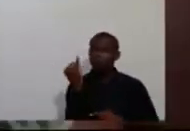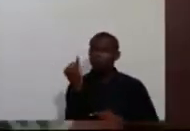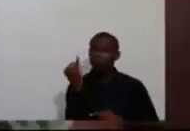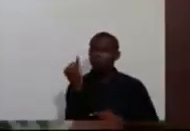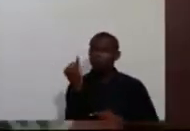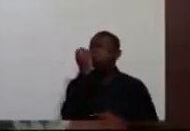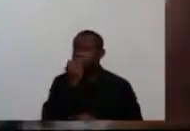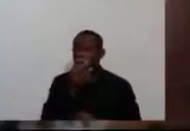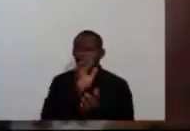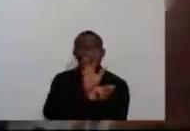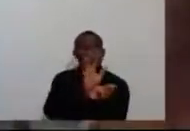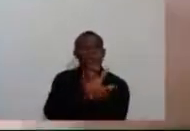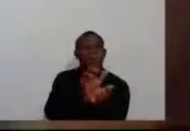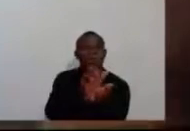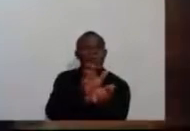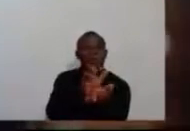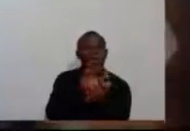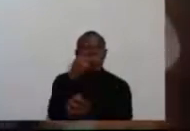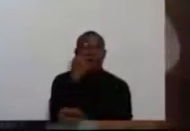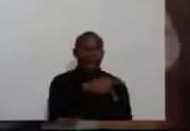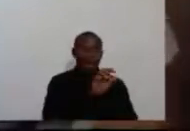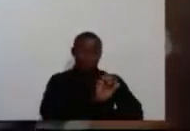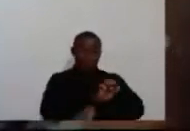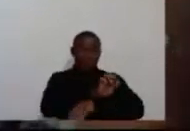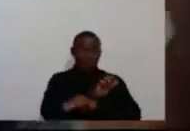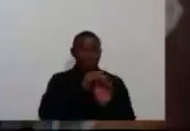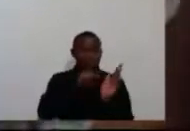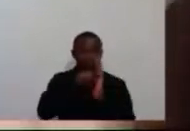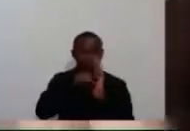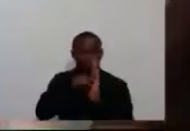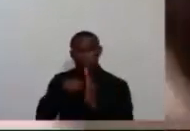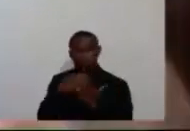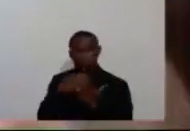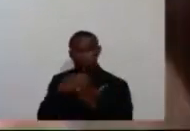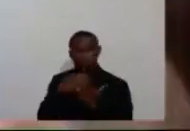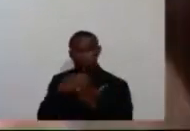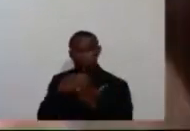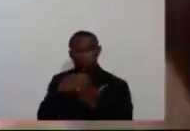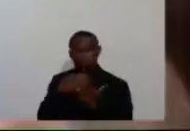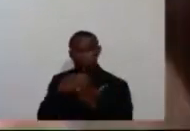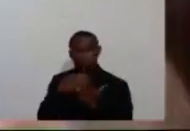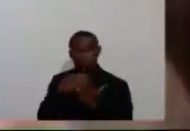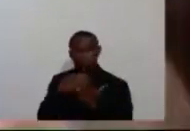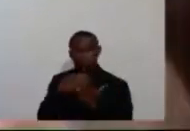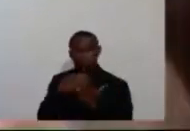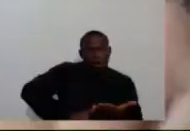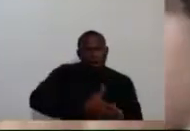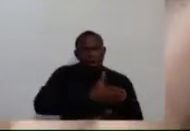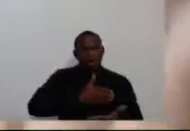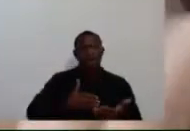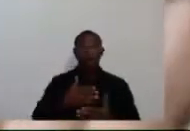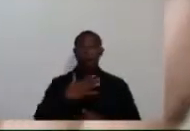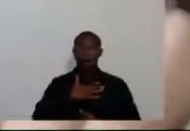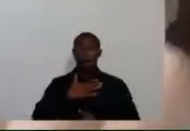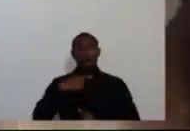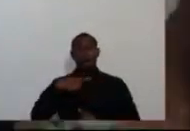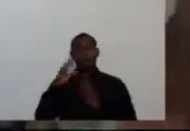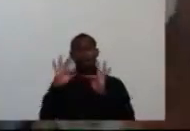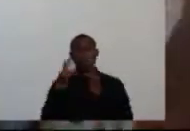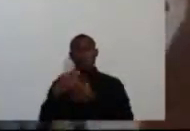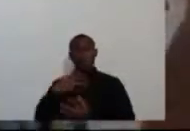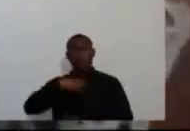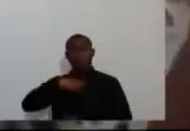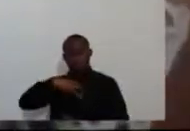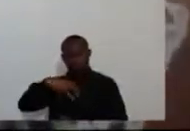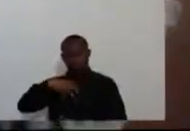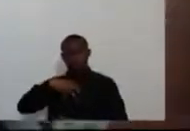teórico e trocar com ele. Eu tenho Vani Kensky no meu Instagram. Imagine que eu lá, de certa, escrevendo, lendo o texto de Vani. Meu